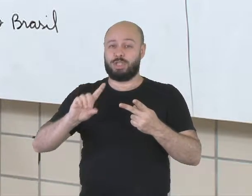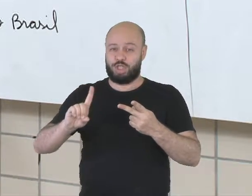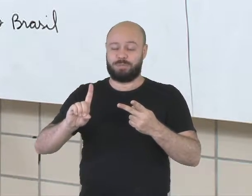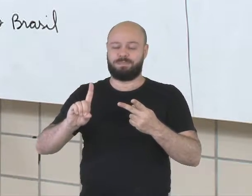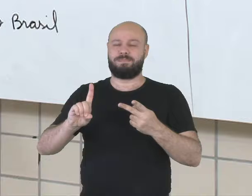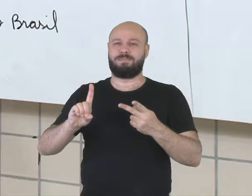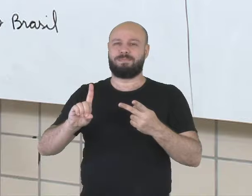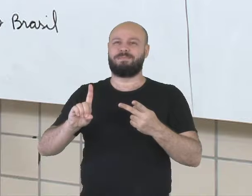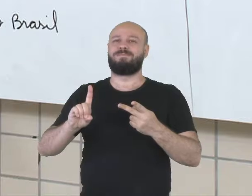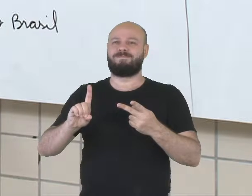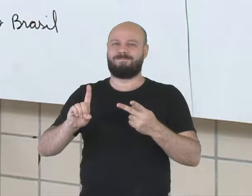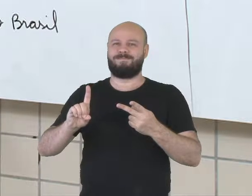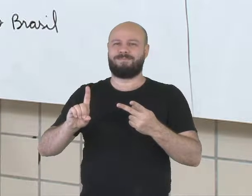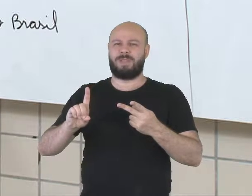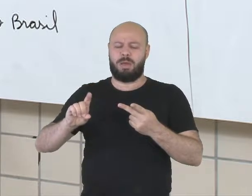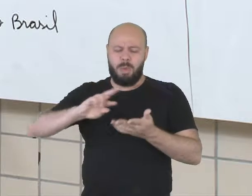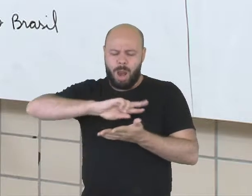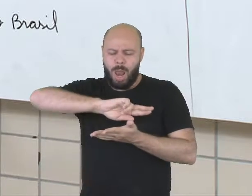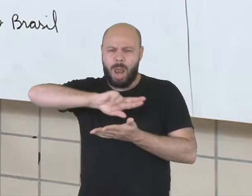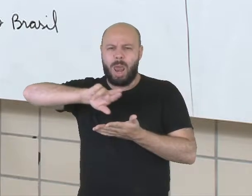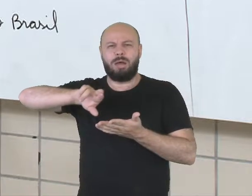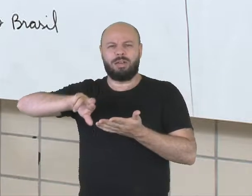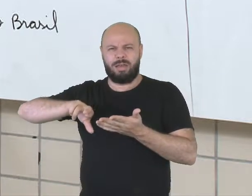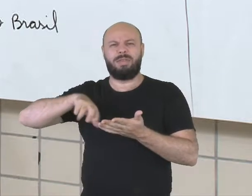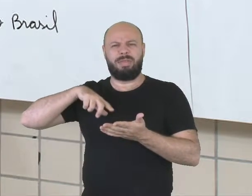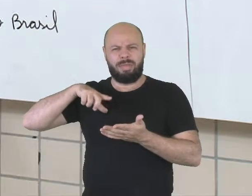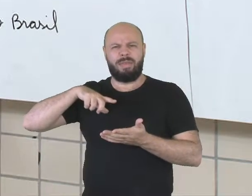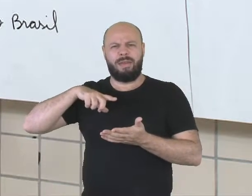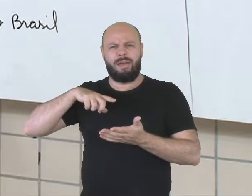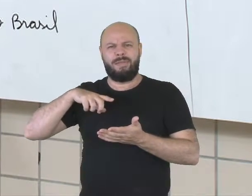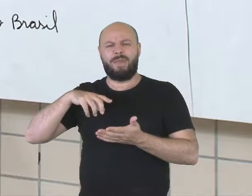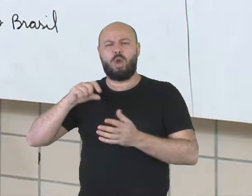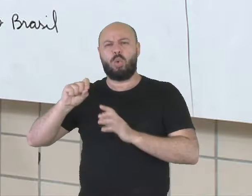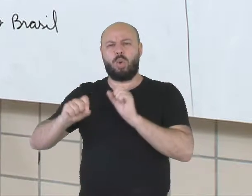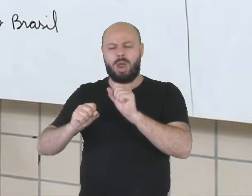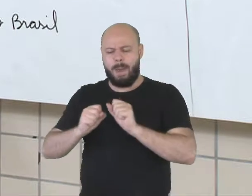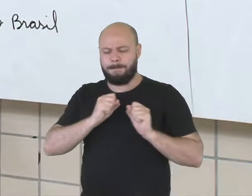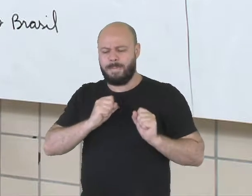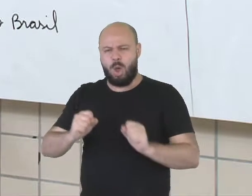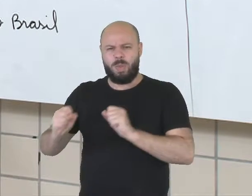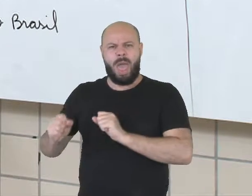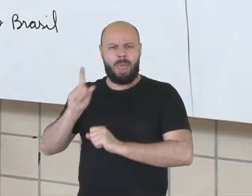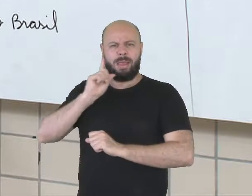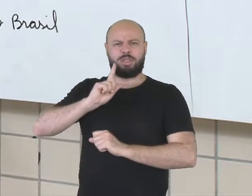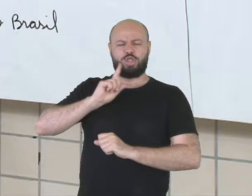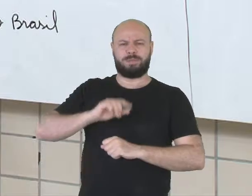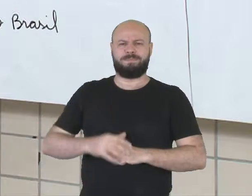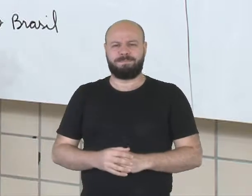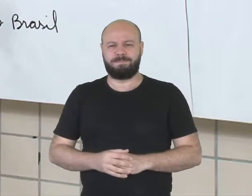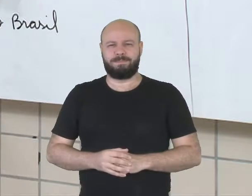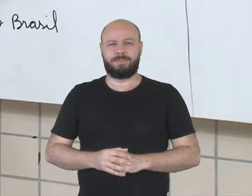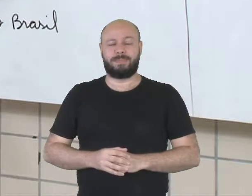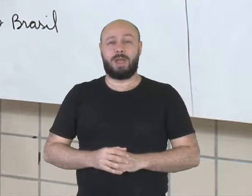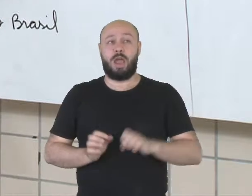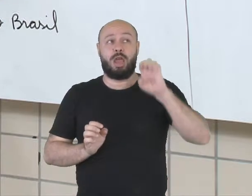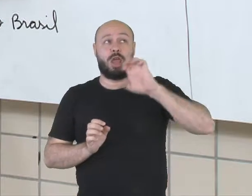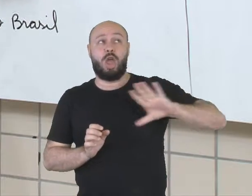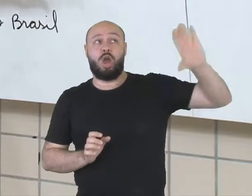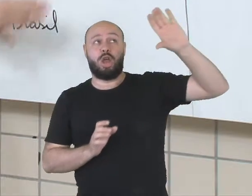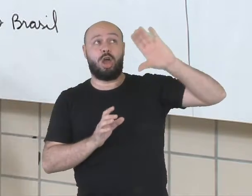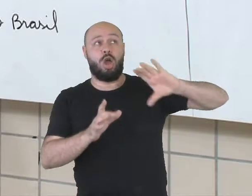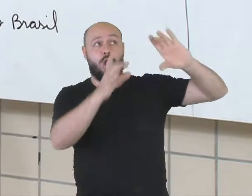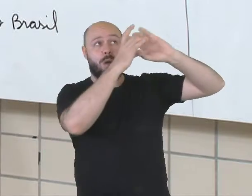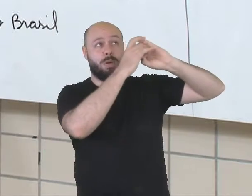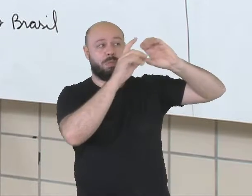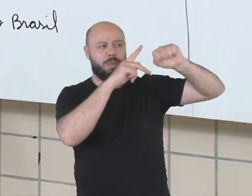Estados Unidos. Então, em diversas áreas, eu tenho uma presença muito grande dos Estados Unidos. E a União Europeia,